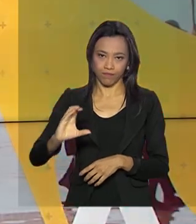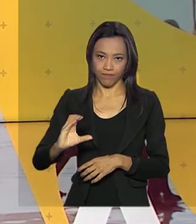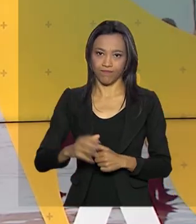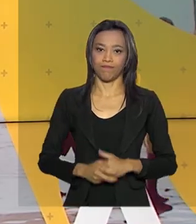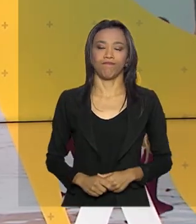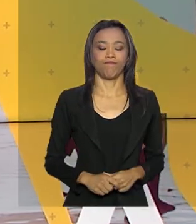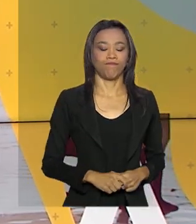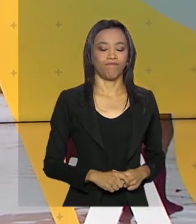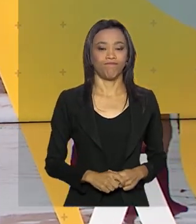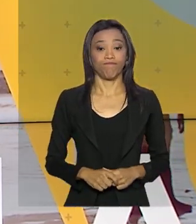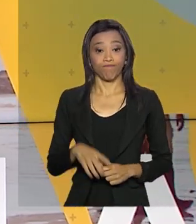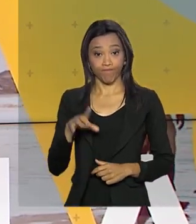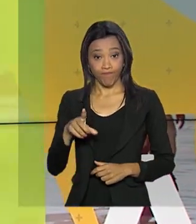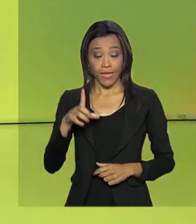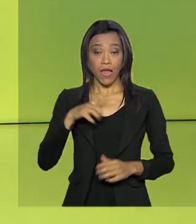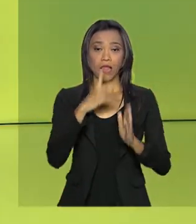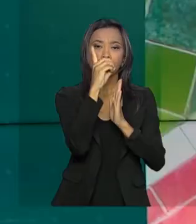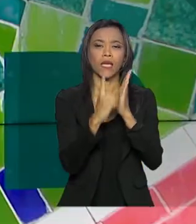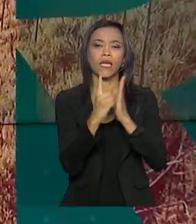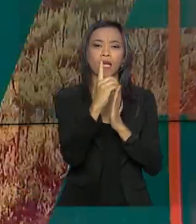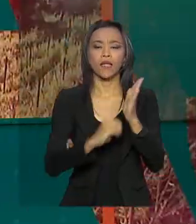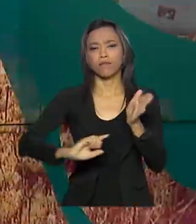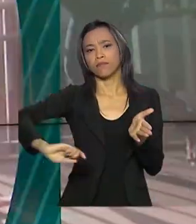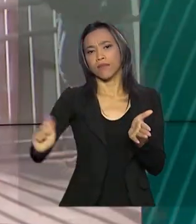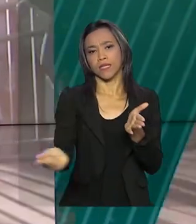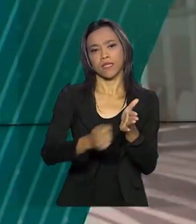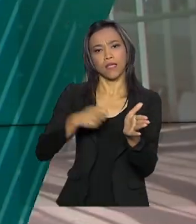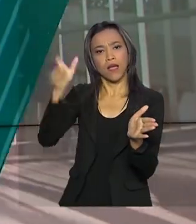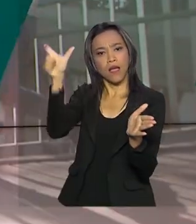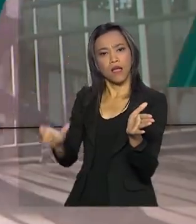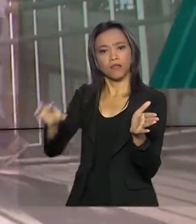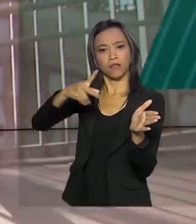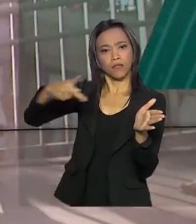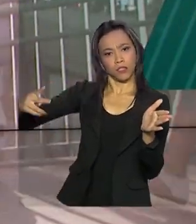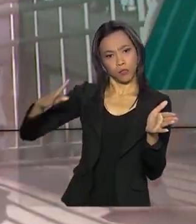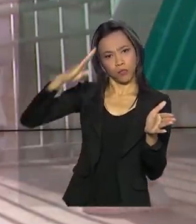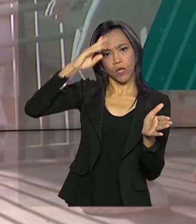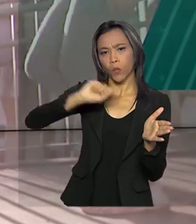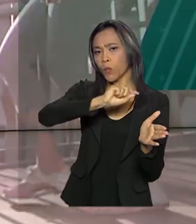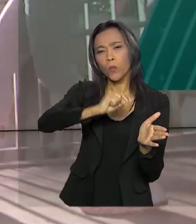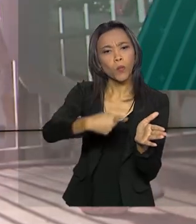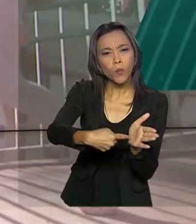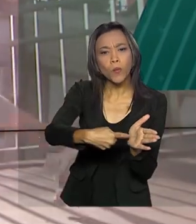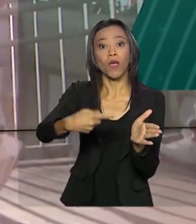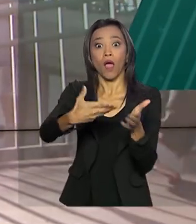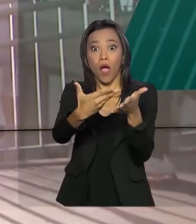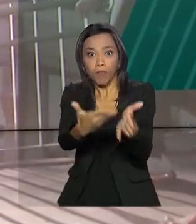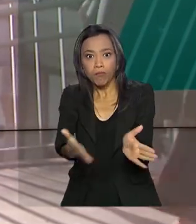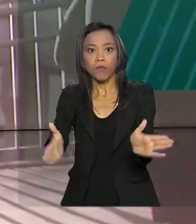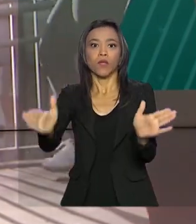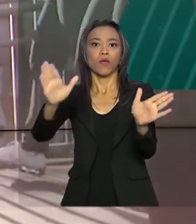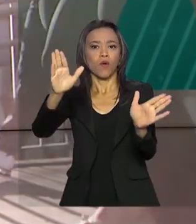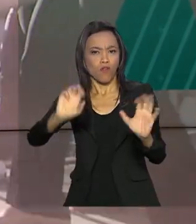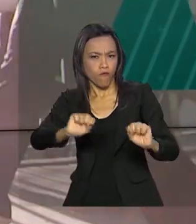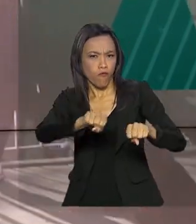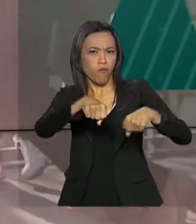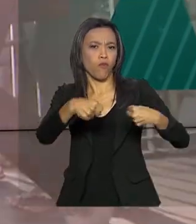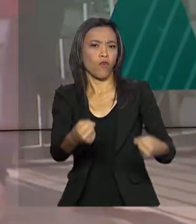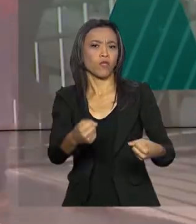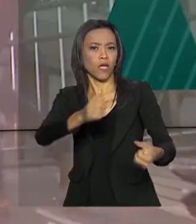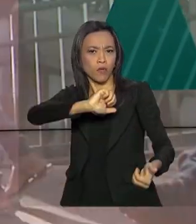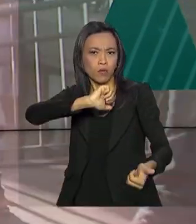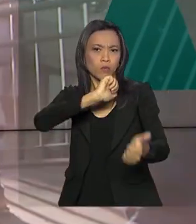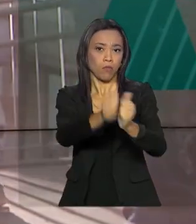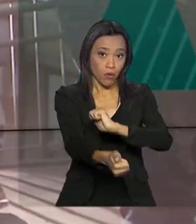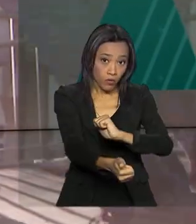um decreto assinado pelo presidente jair bolsonaro ampliou e fortaleceu o programa forças no esporte